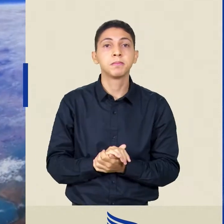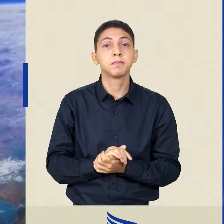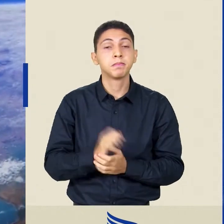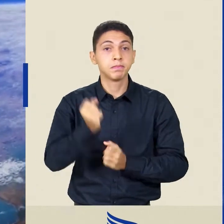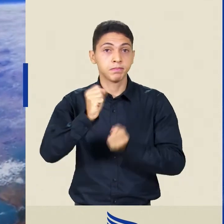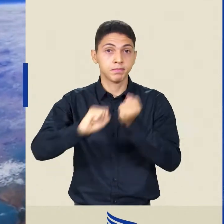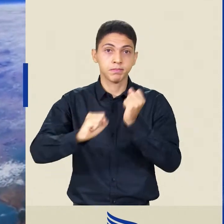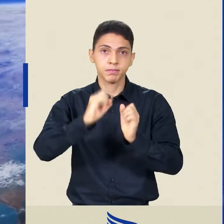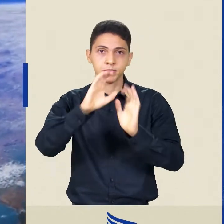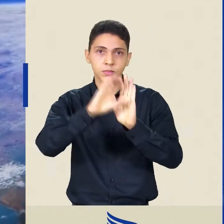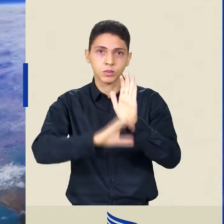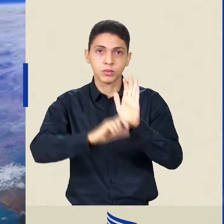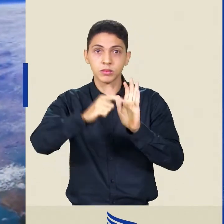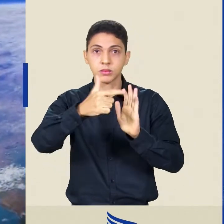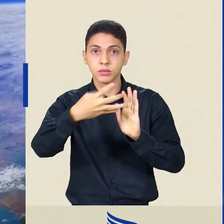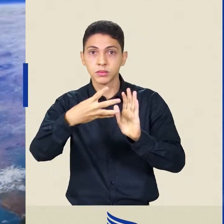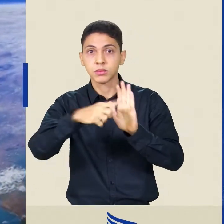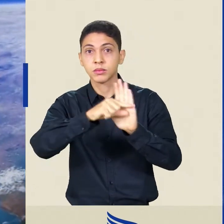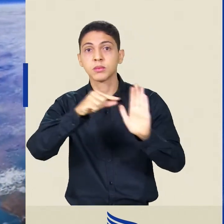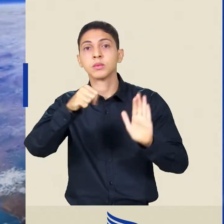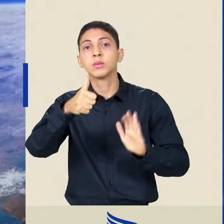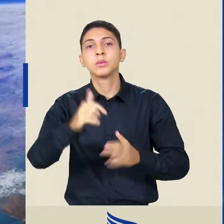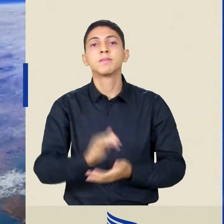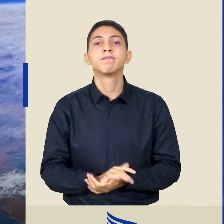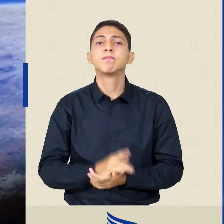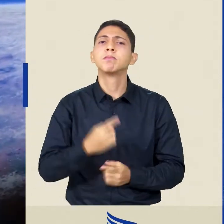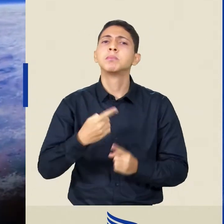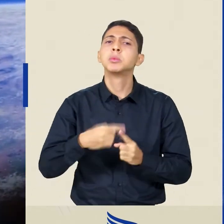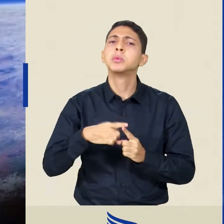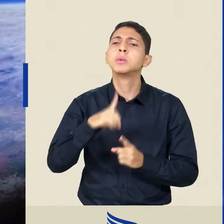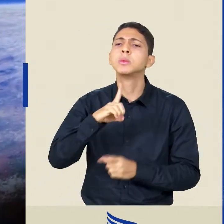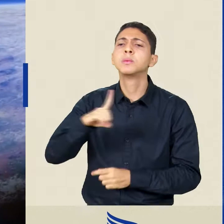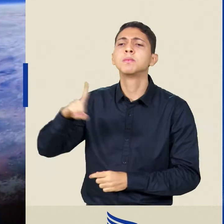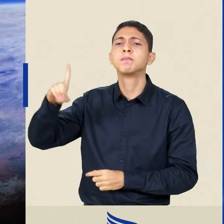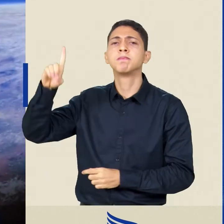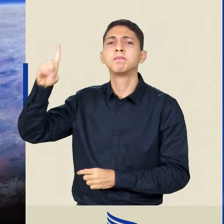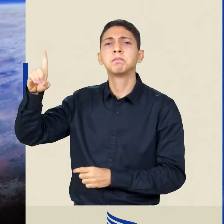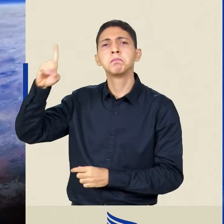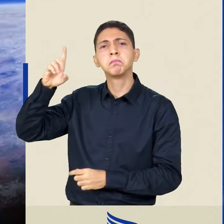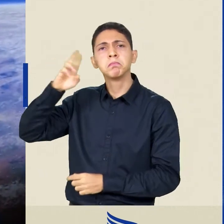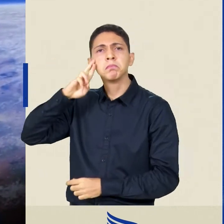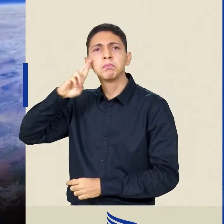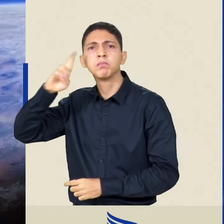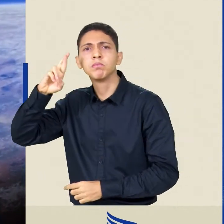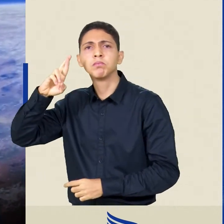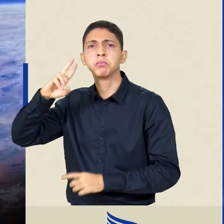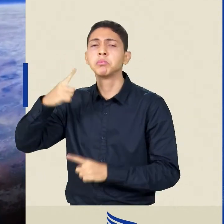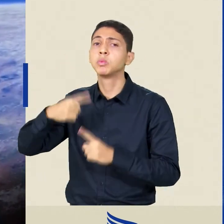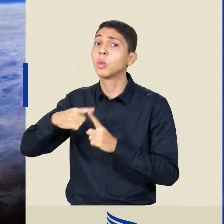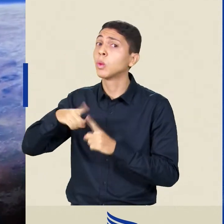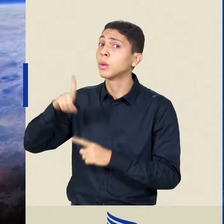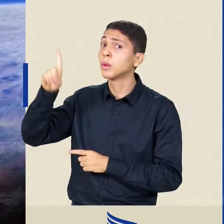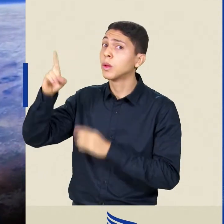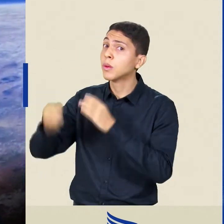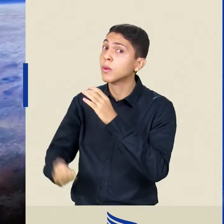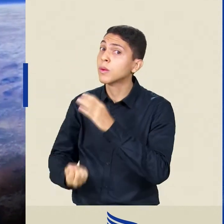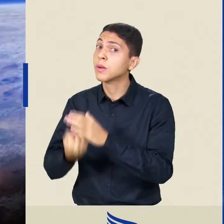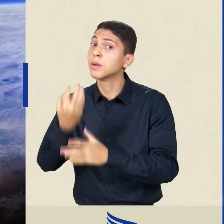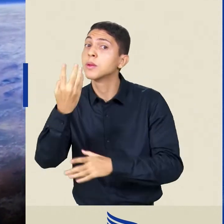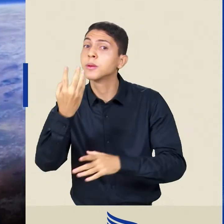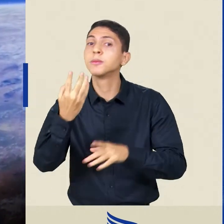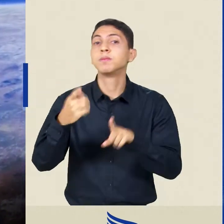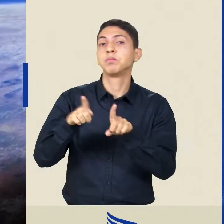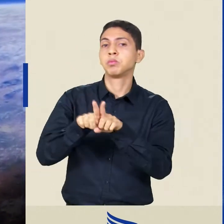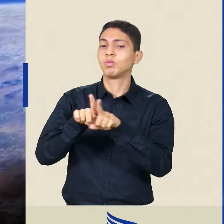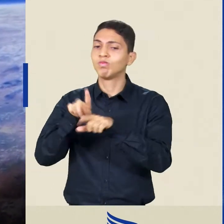Salmos 24, 1. Por que Deus é o dono de tudo? Porque Ele é o Criador e é o mantenedor. Ele fez